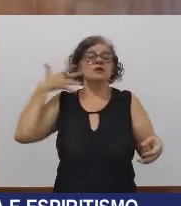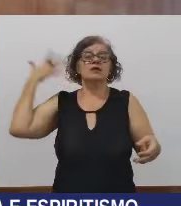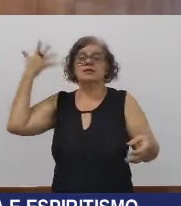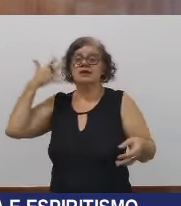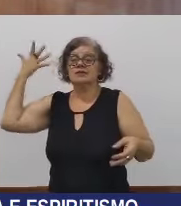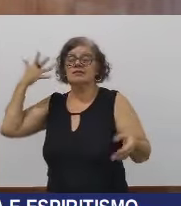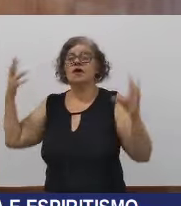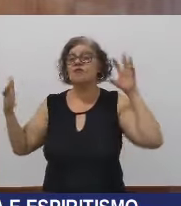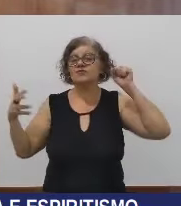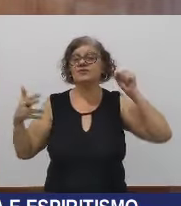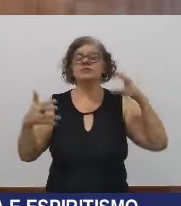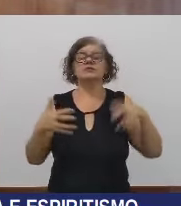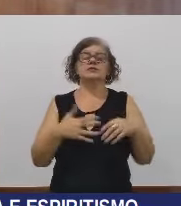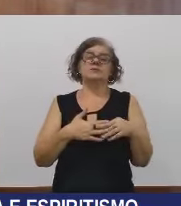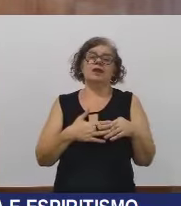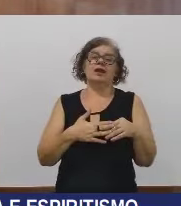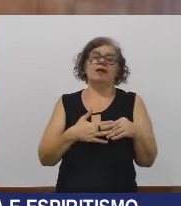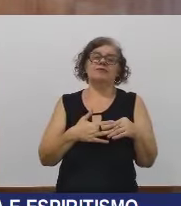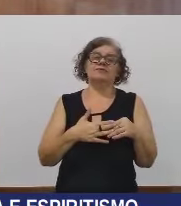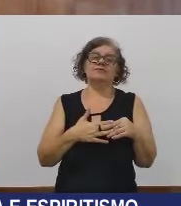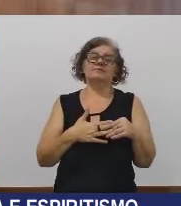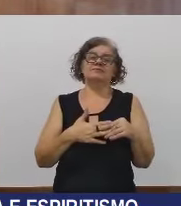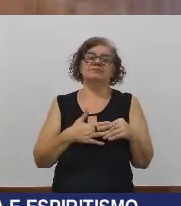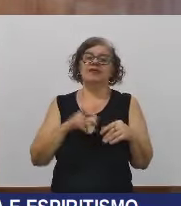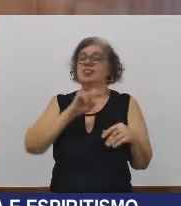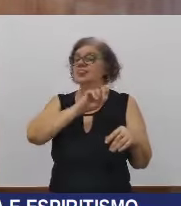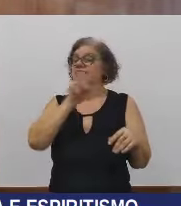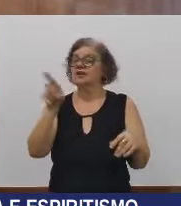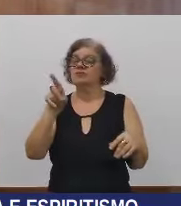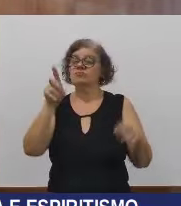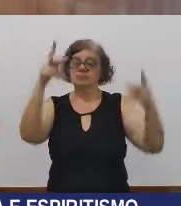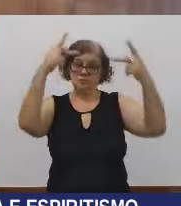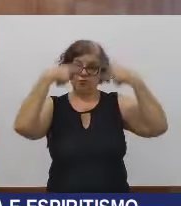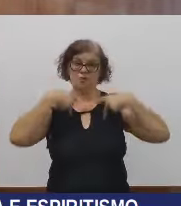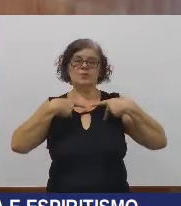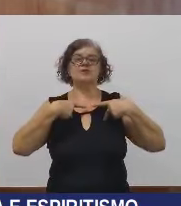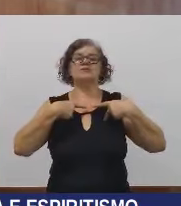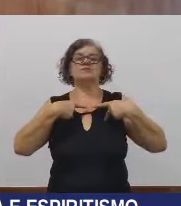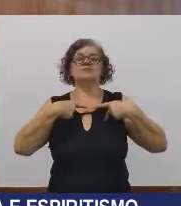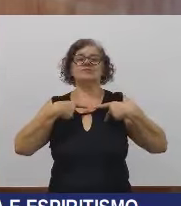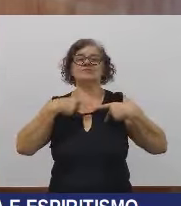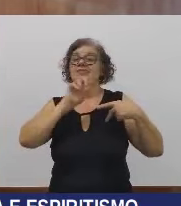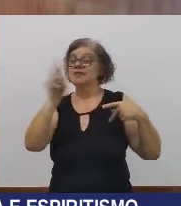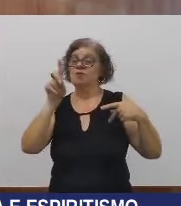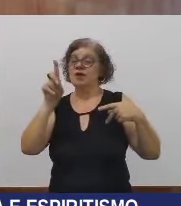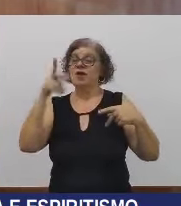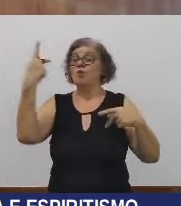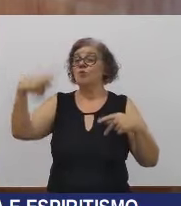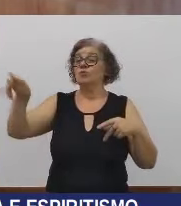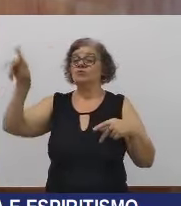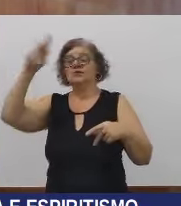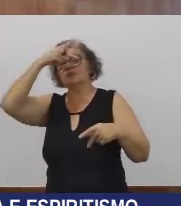Queria que tal pessoa esteja nessa palestra, não é isso? É você que tem que estar, tenho essa notícia para te dar.